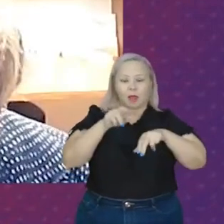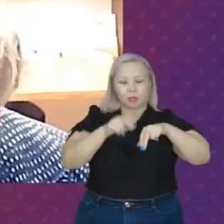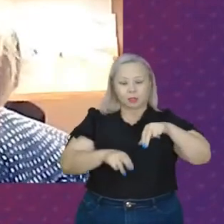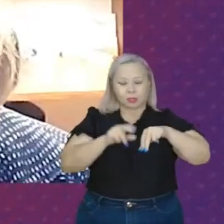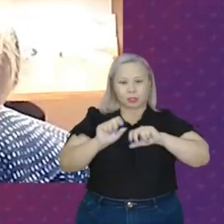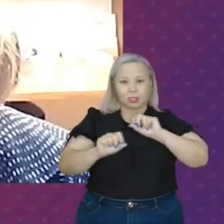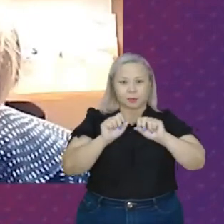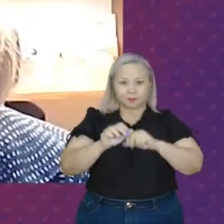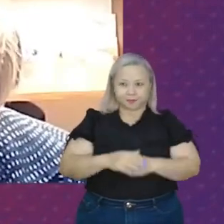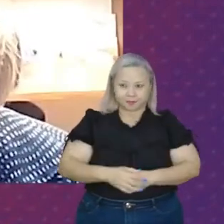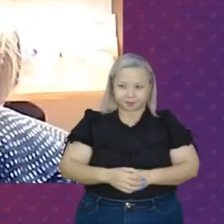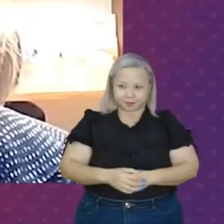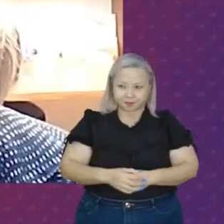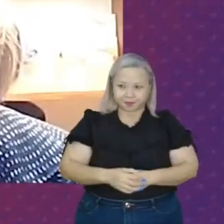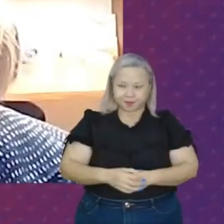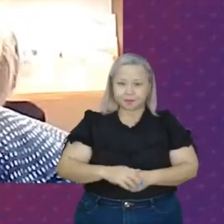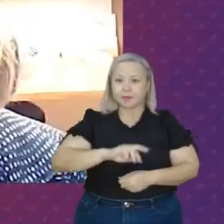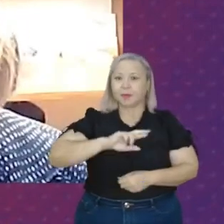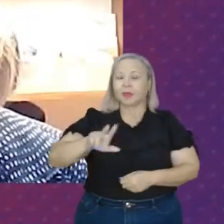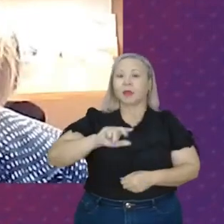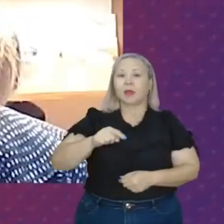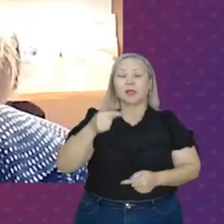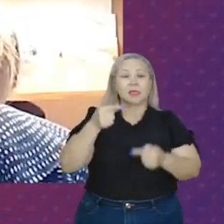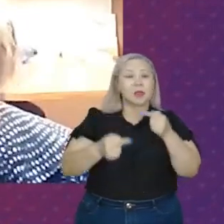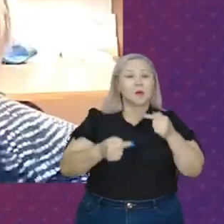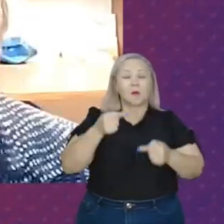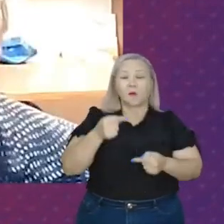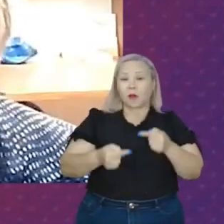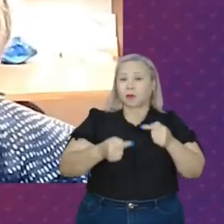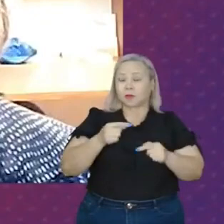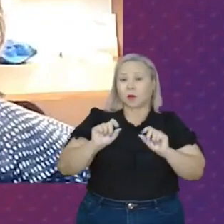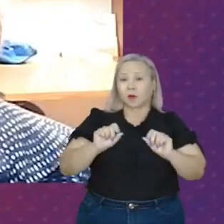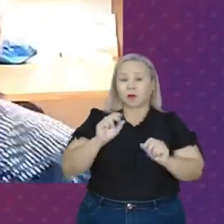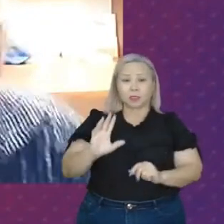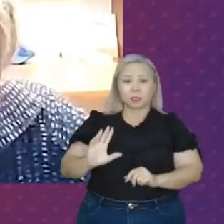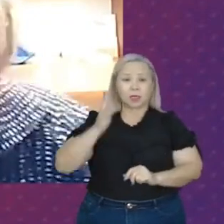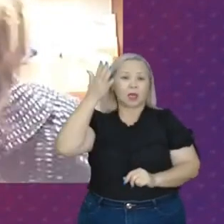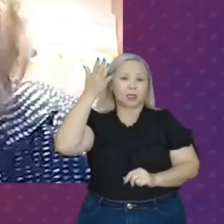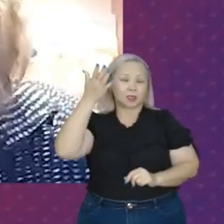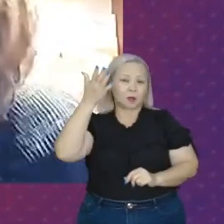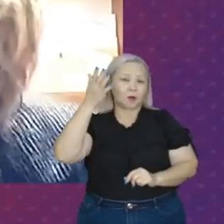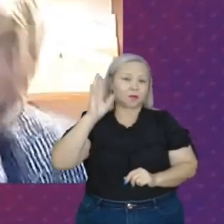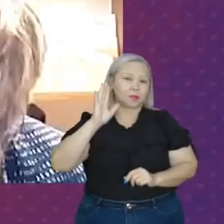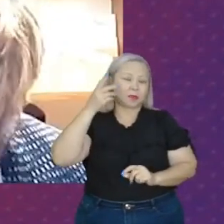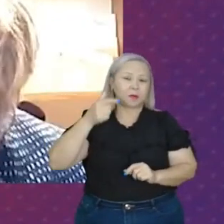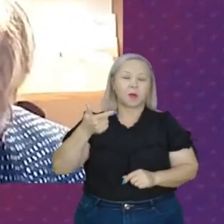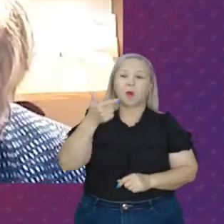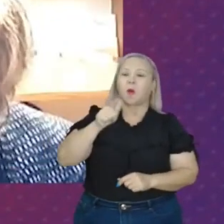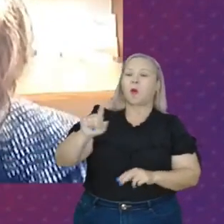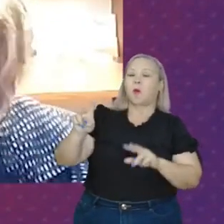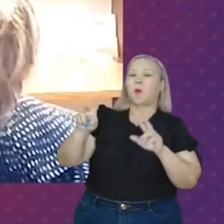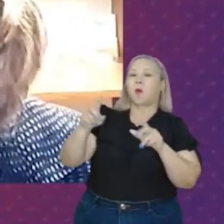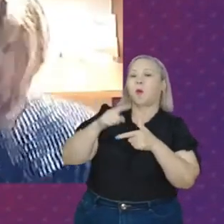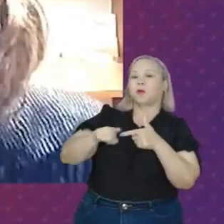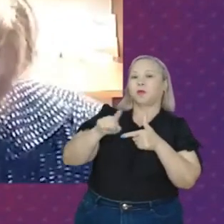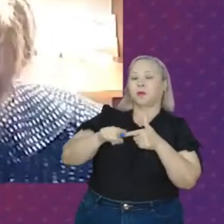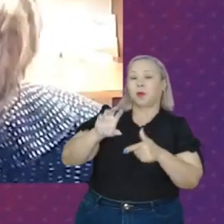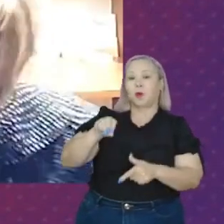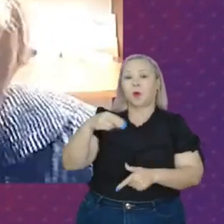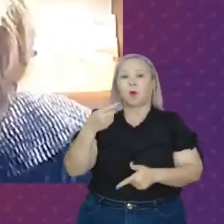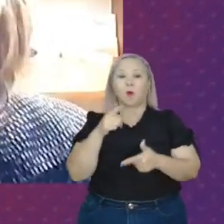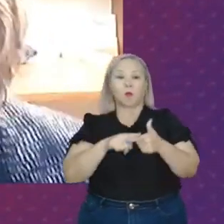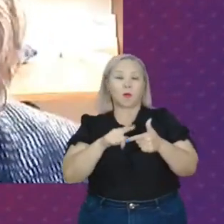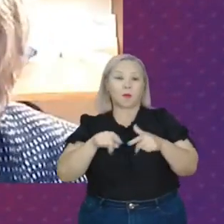discussão menor. Ela não é uma discussão que se resolvendo outros problemas, ou um problema ou